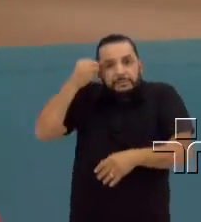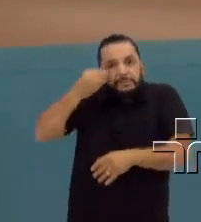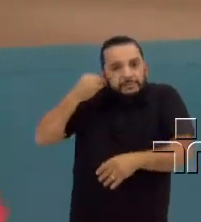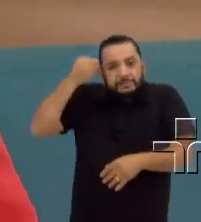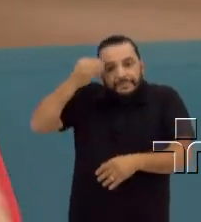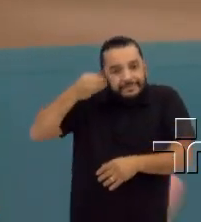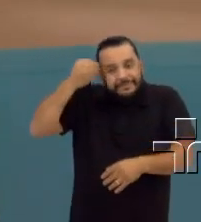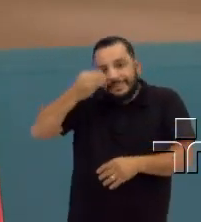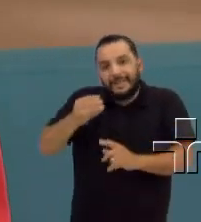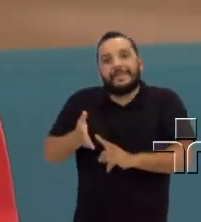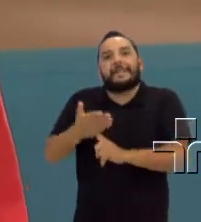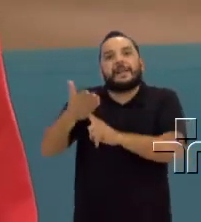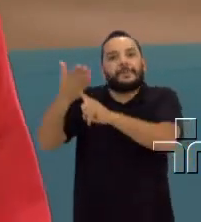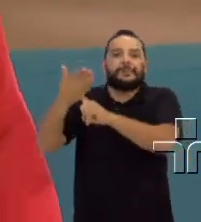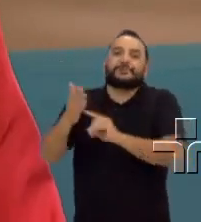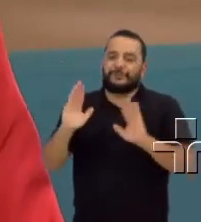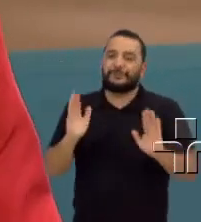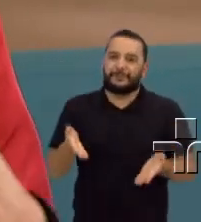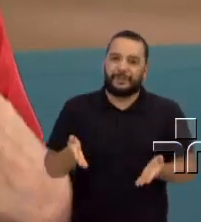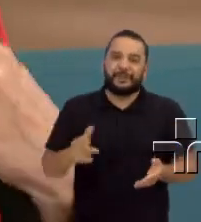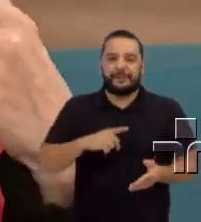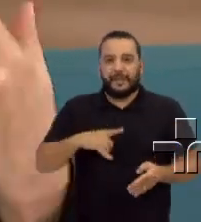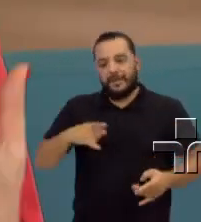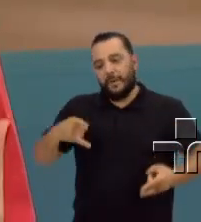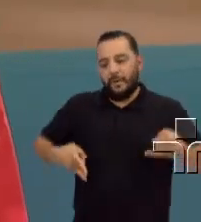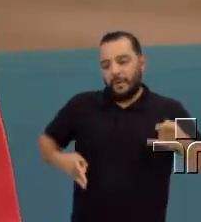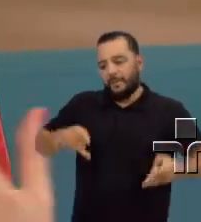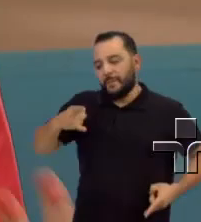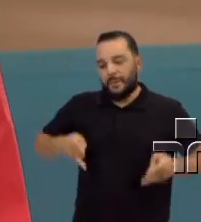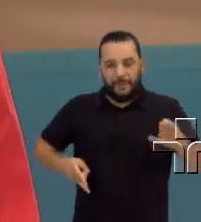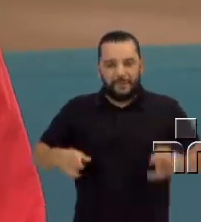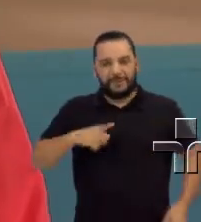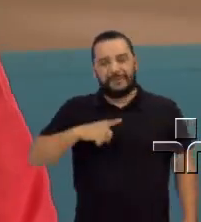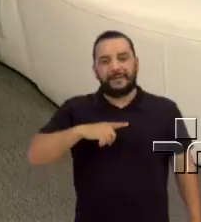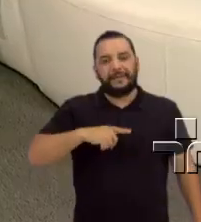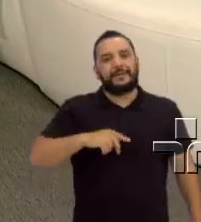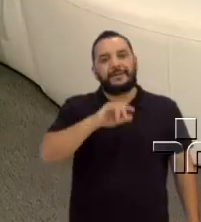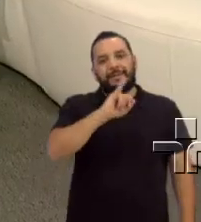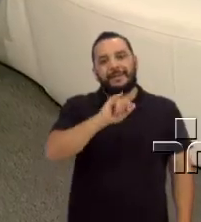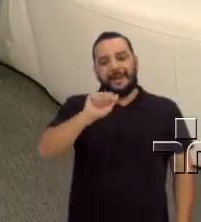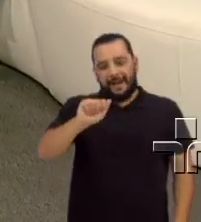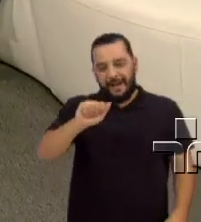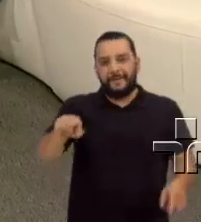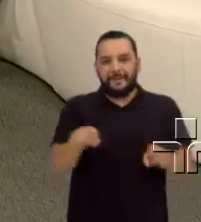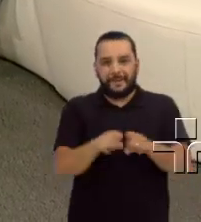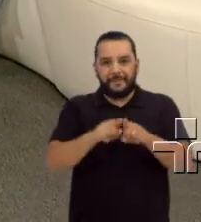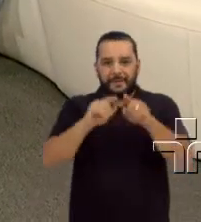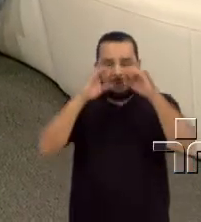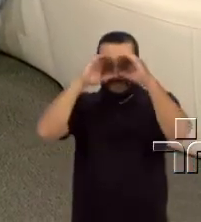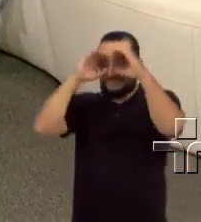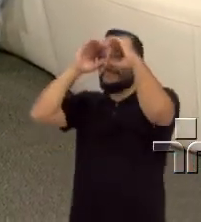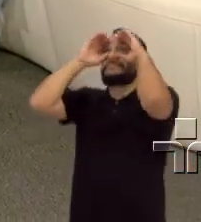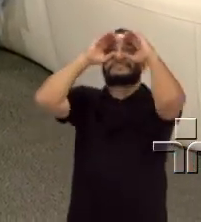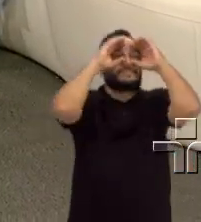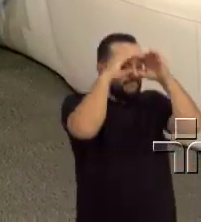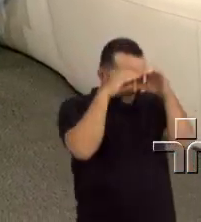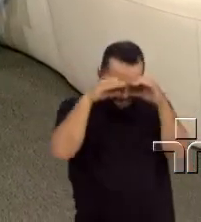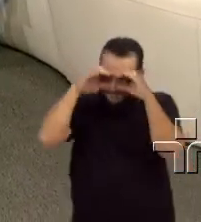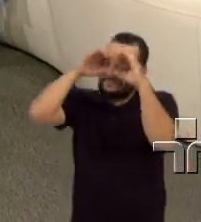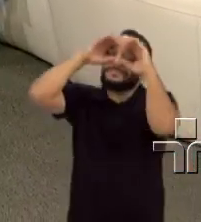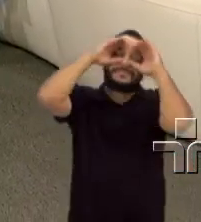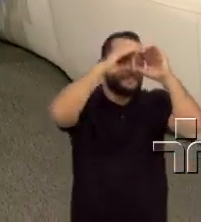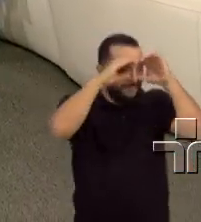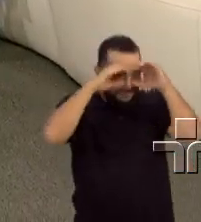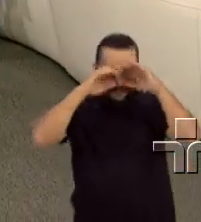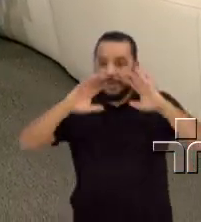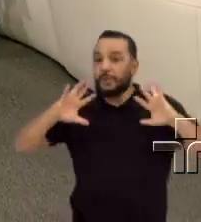conviver num mundo... que tem robô, que tem inteligência artificial, que tem realidade aumentada, que tem todo